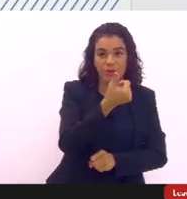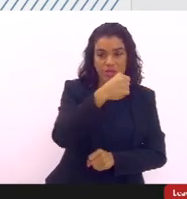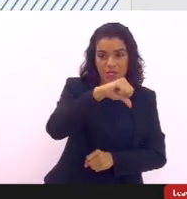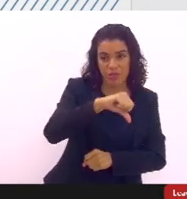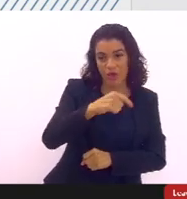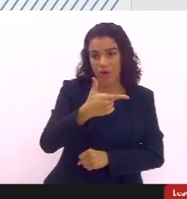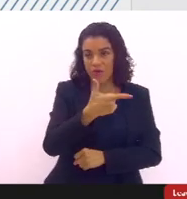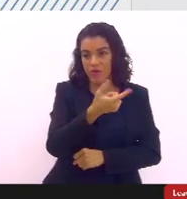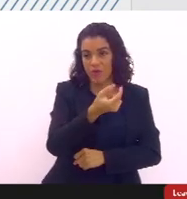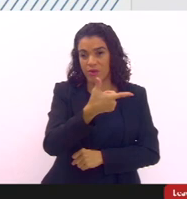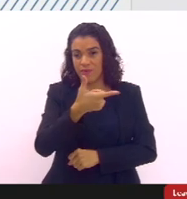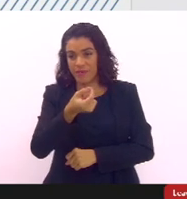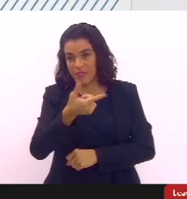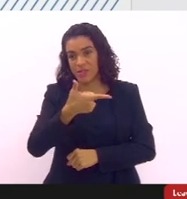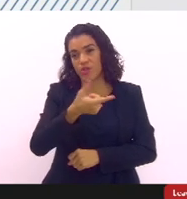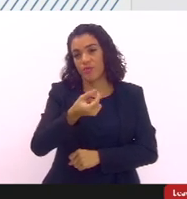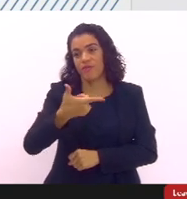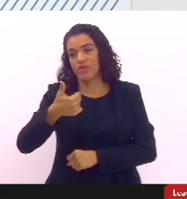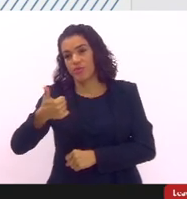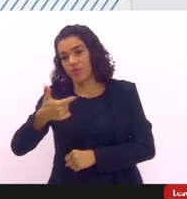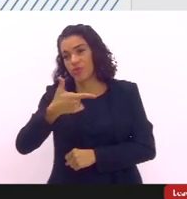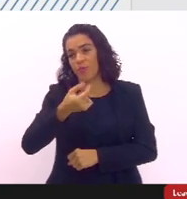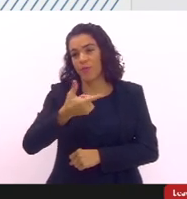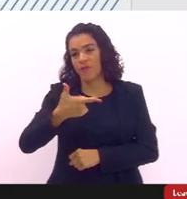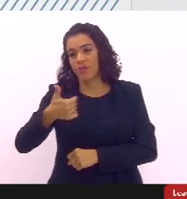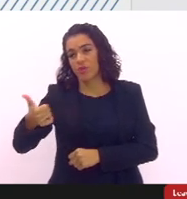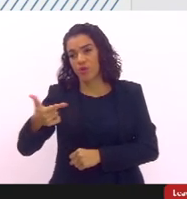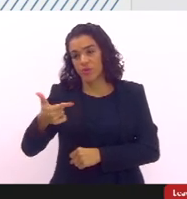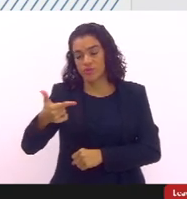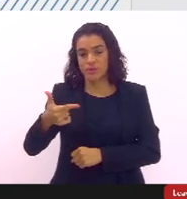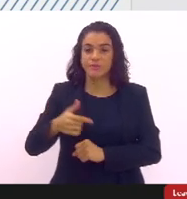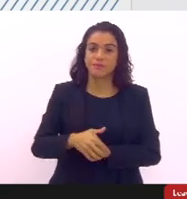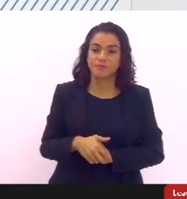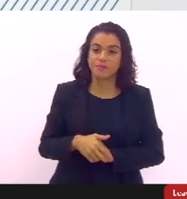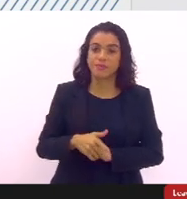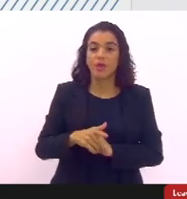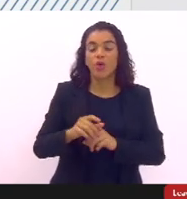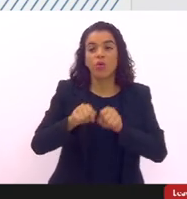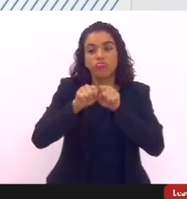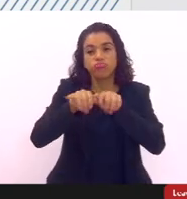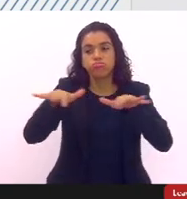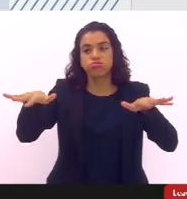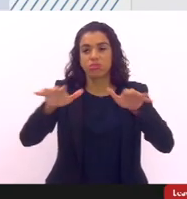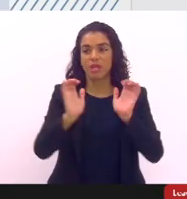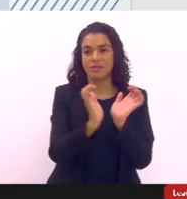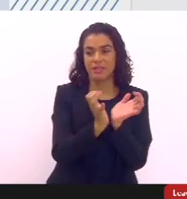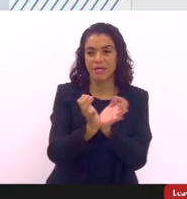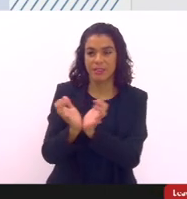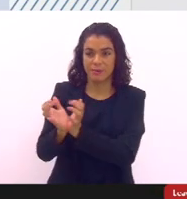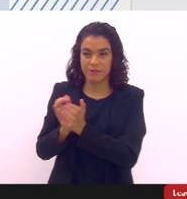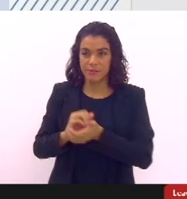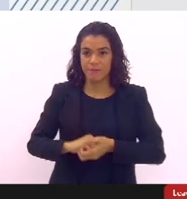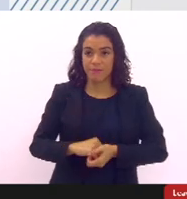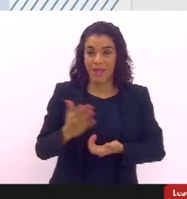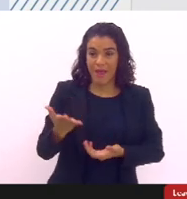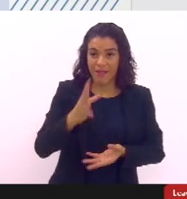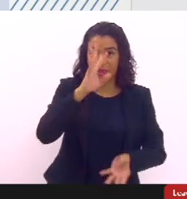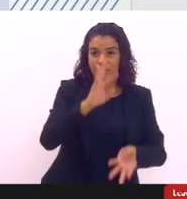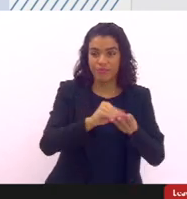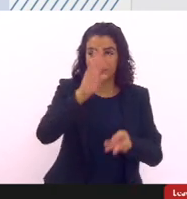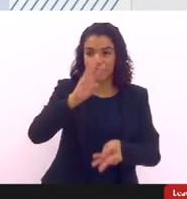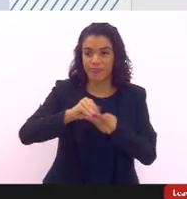20, 21, 22 e 2023 também, com a expansão das equipes. Esse é um resumo. Aqui a